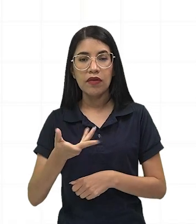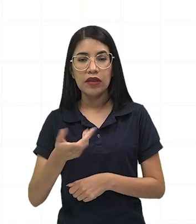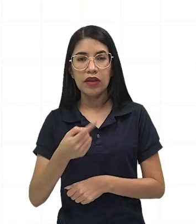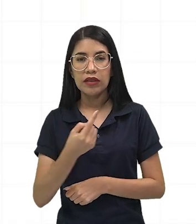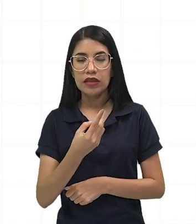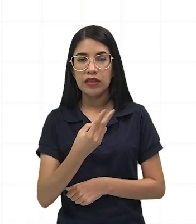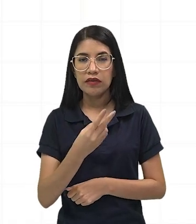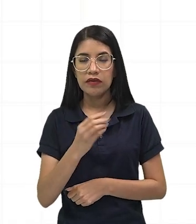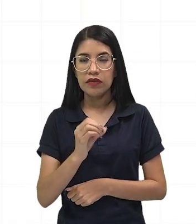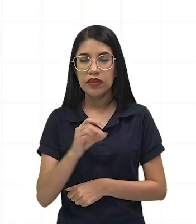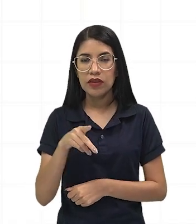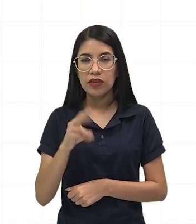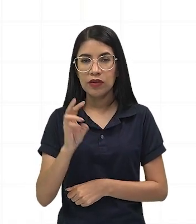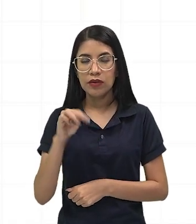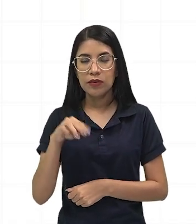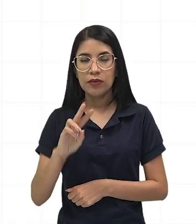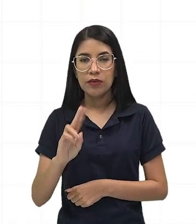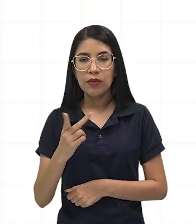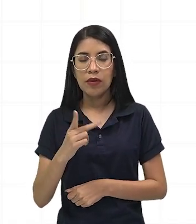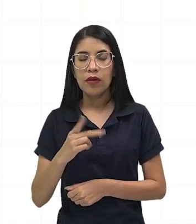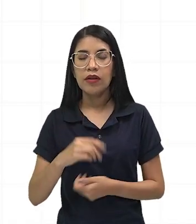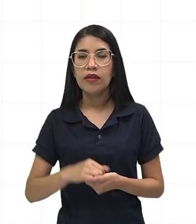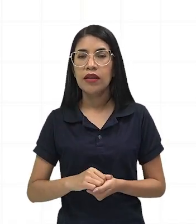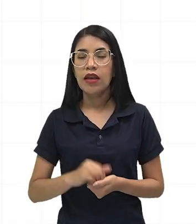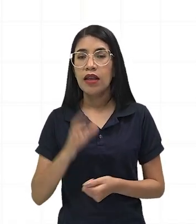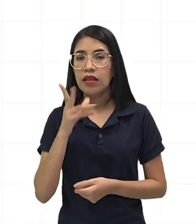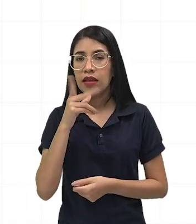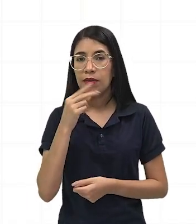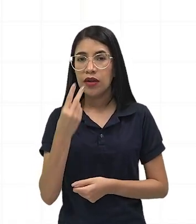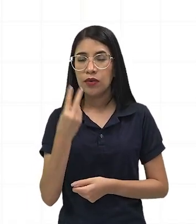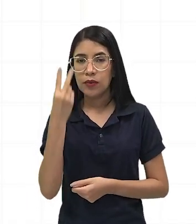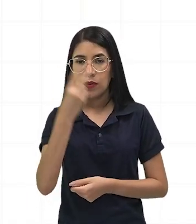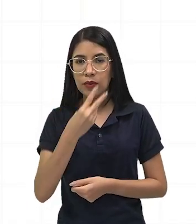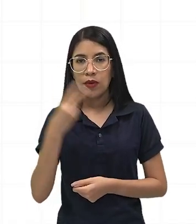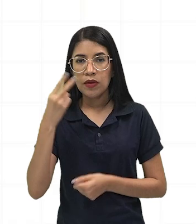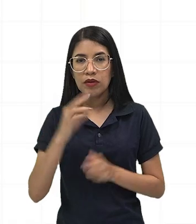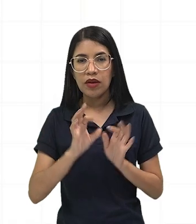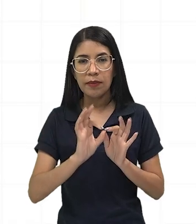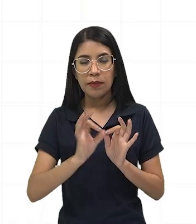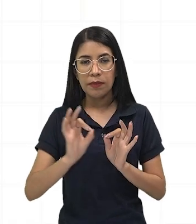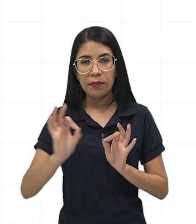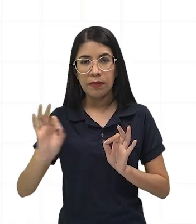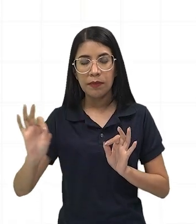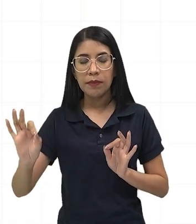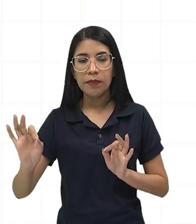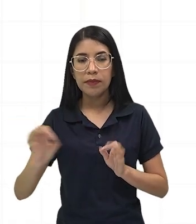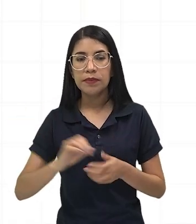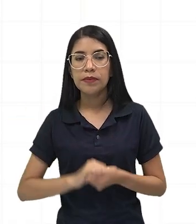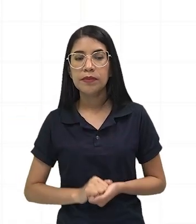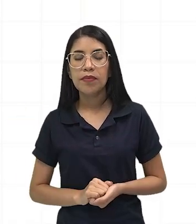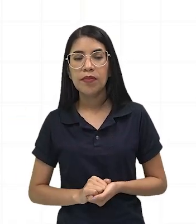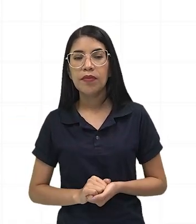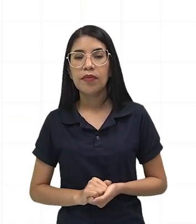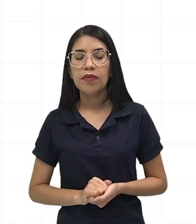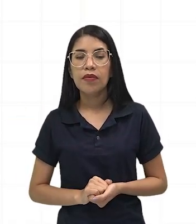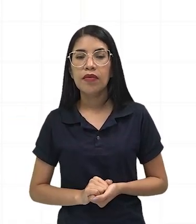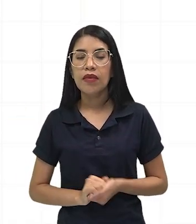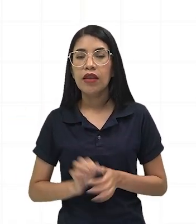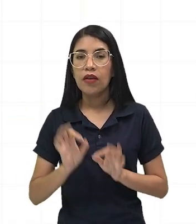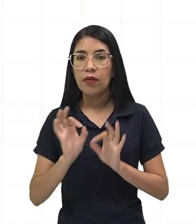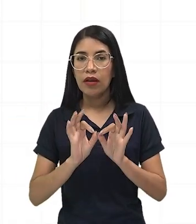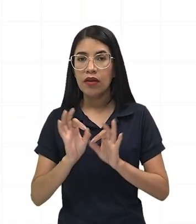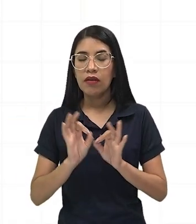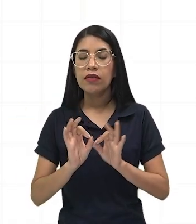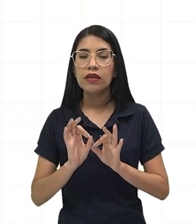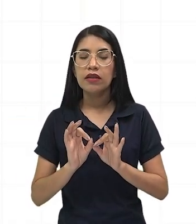por hora gasta 2 horas em determinado percurso, né? Então, você vai lá, ó. Quando ele